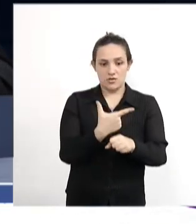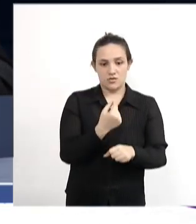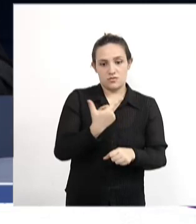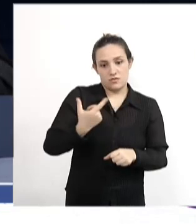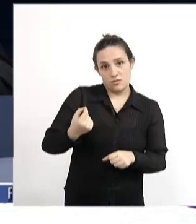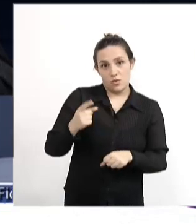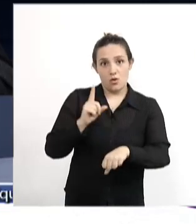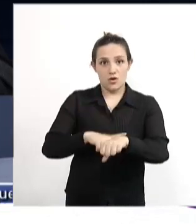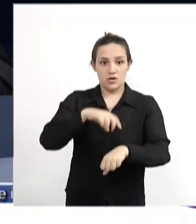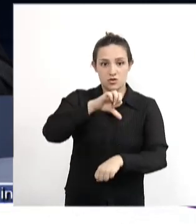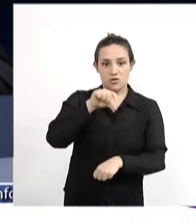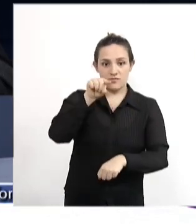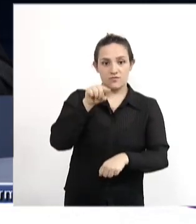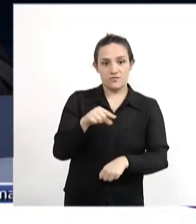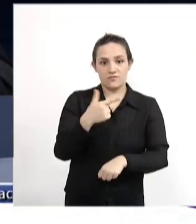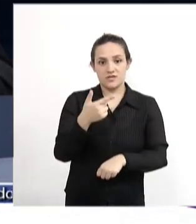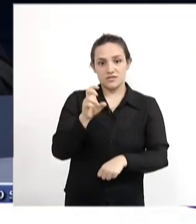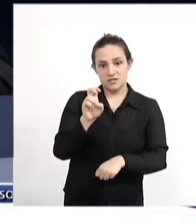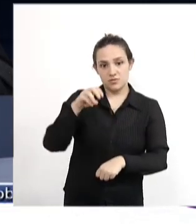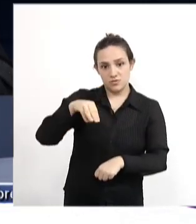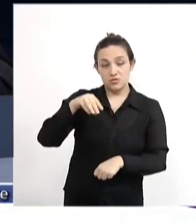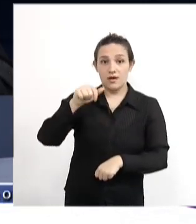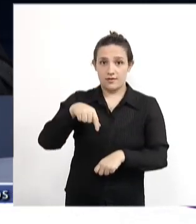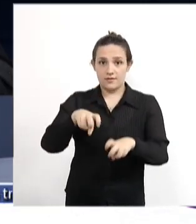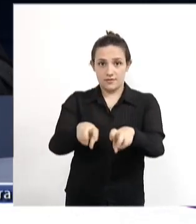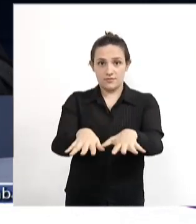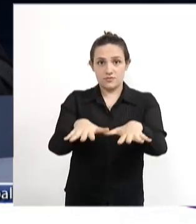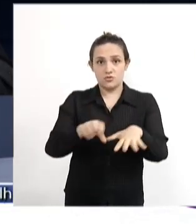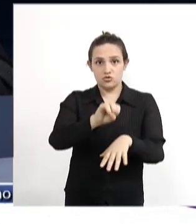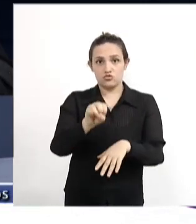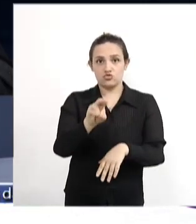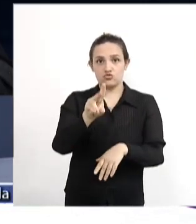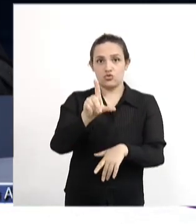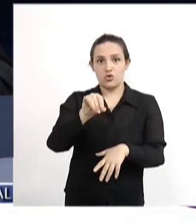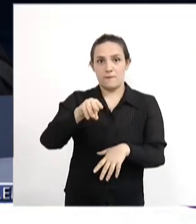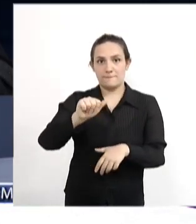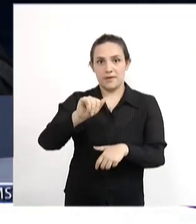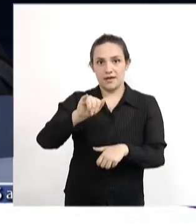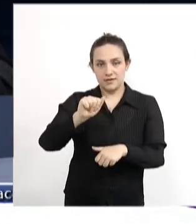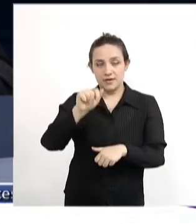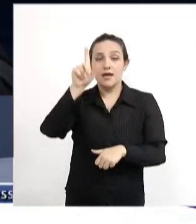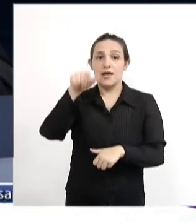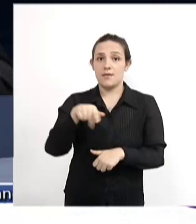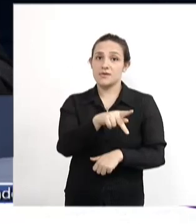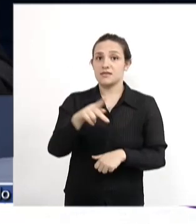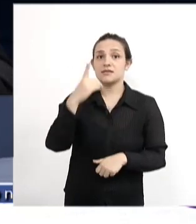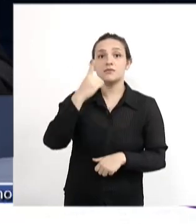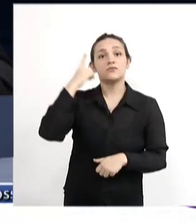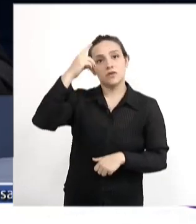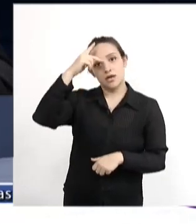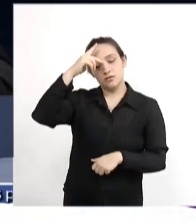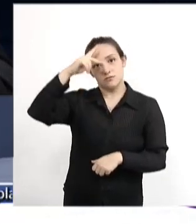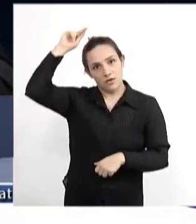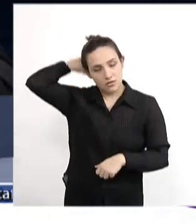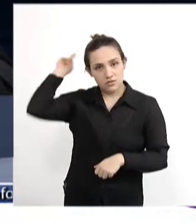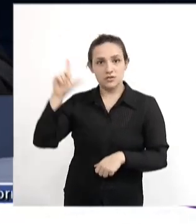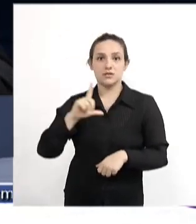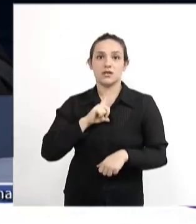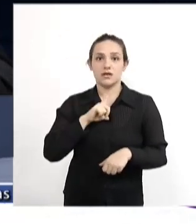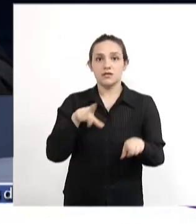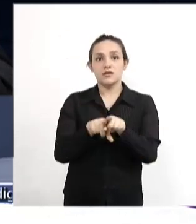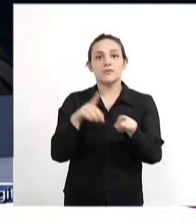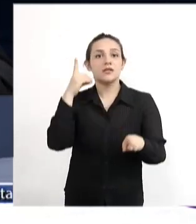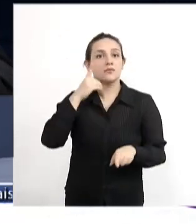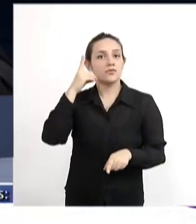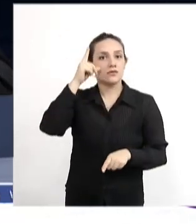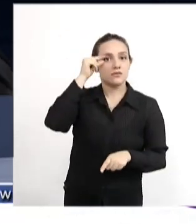2020, às 9h25, o plenário do deputado Júlio Maia, sob a presidência do senhor deputado Paulo Corrêa, secretariada pelos deputados Gerson